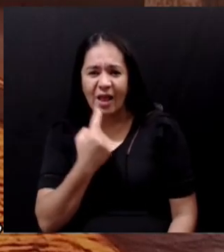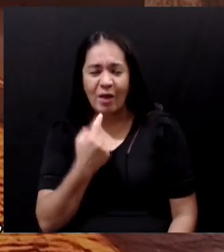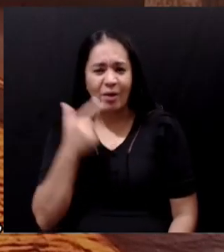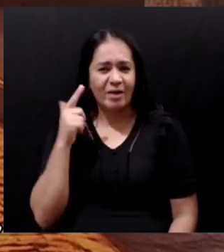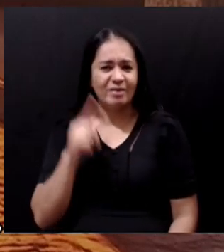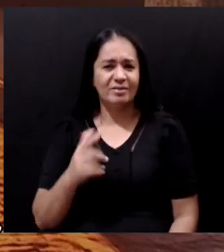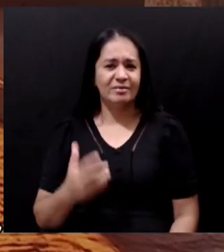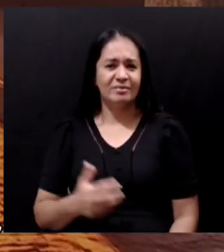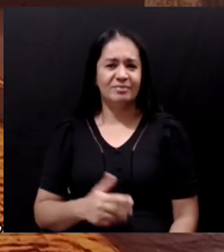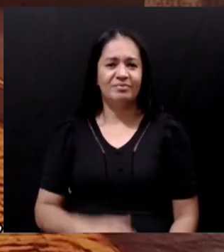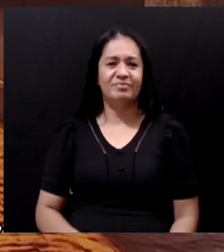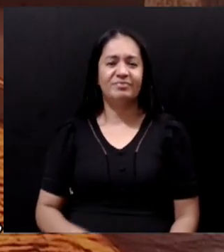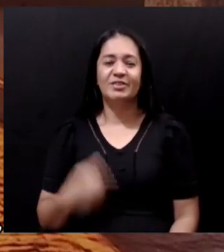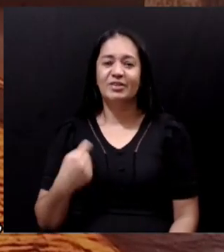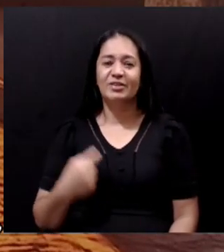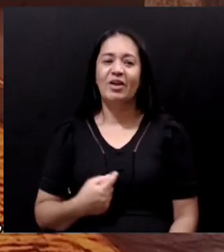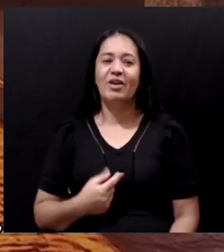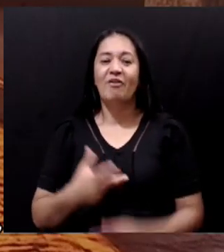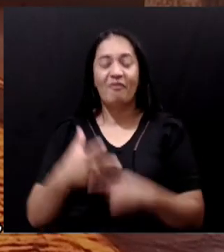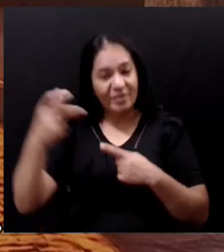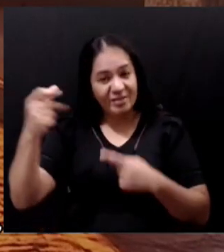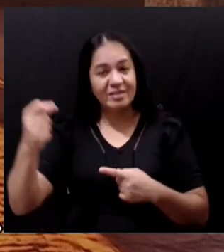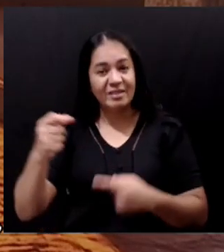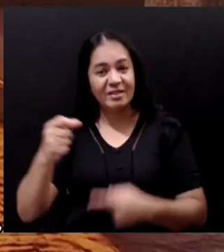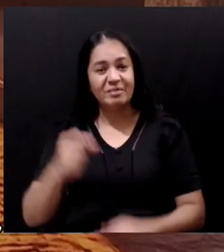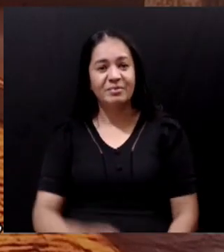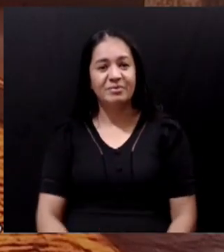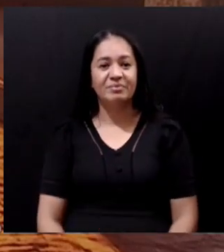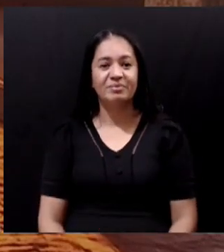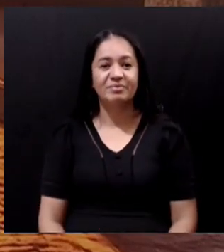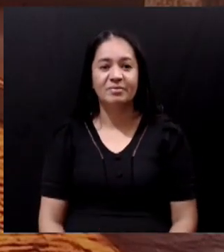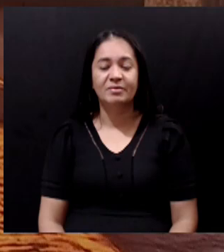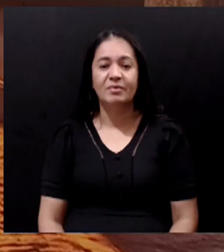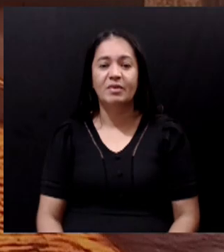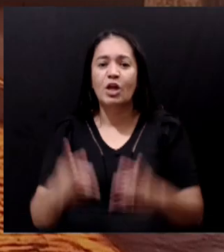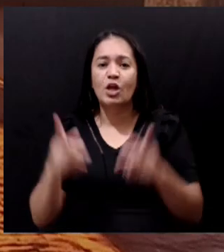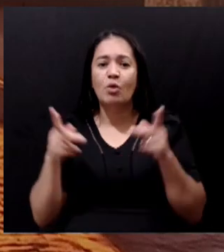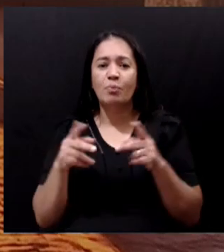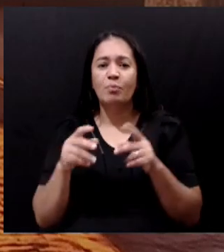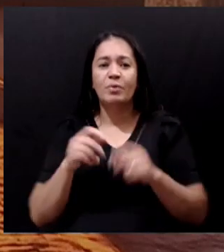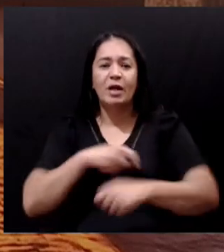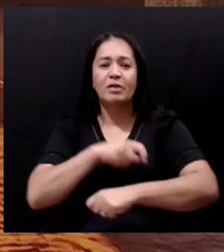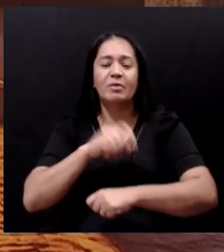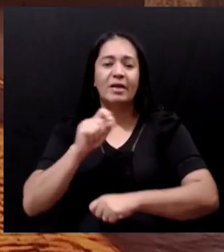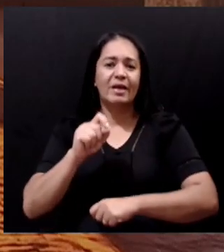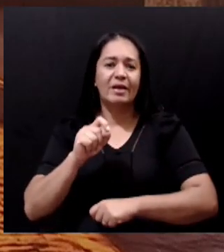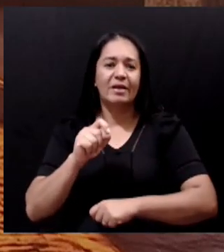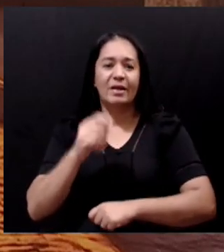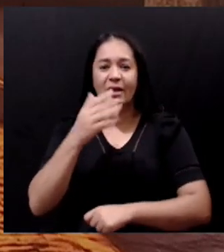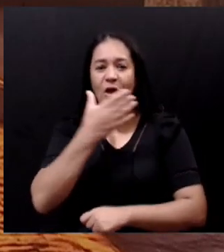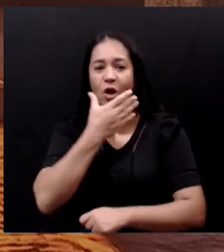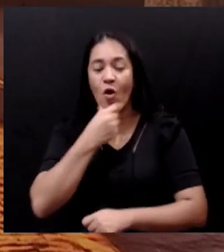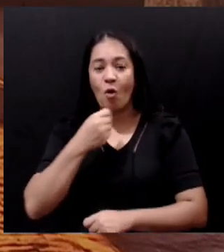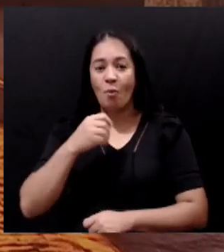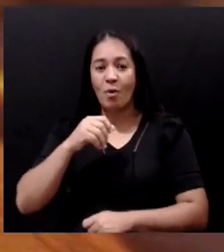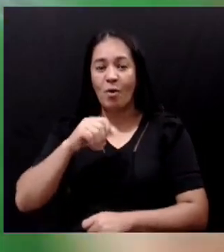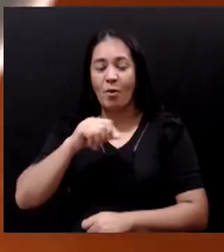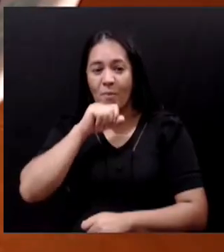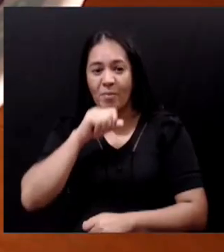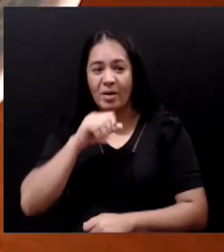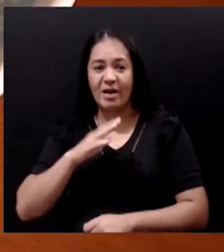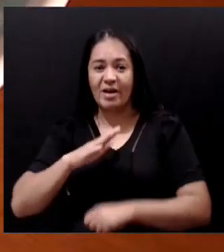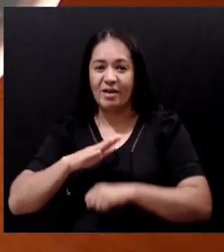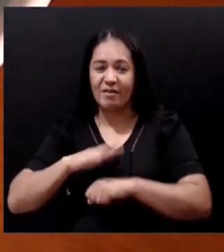gente acabou ganhando o concurso. Quem que inventou o prato? Na verdade, meu pai fazia. Ele deixava a língua tudo cortadinha ali